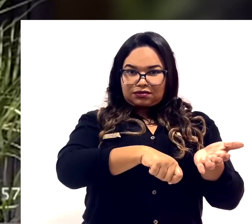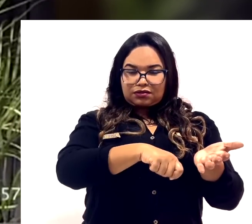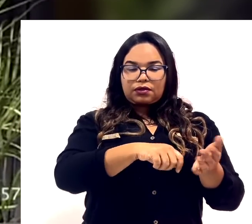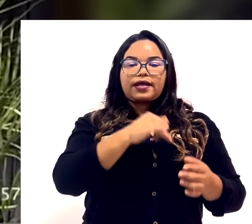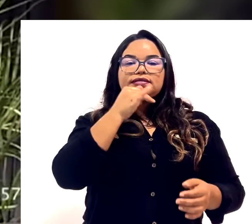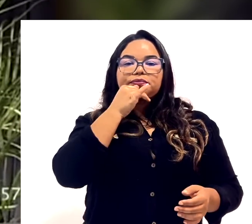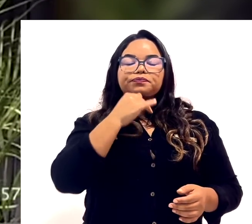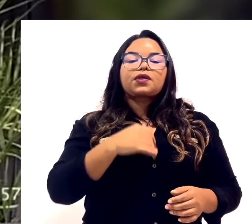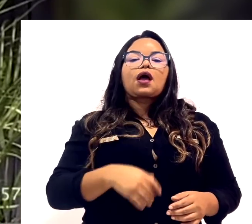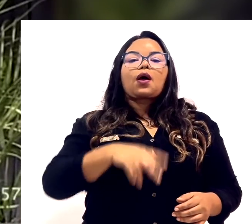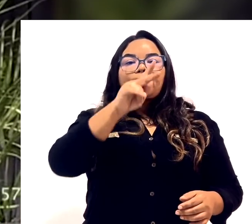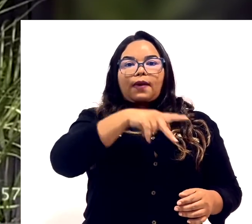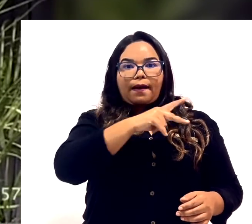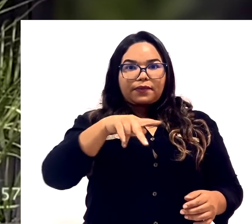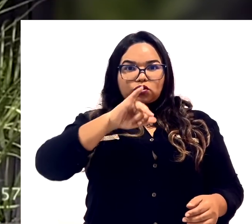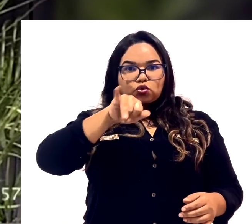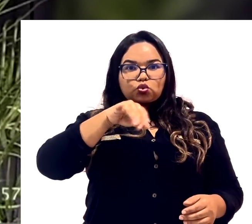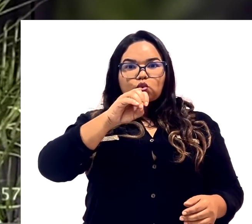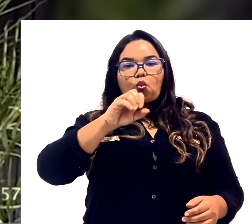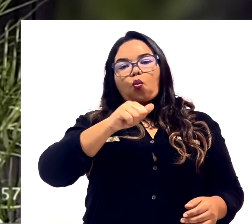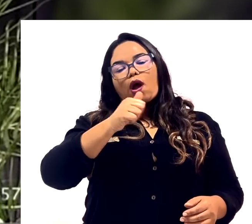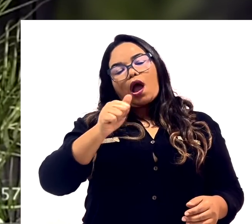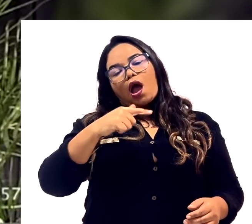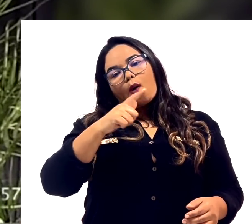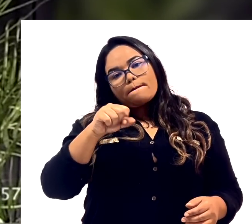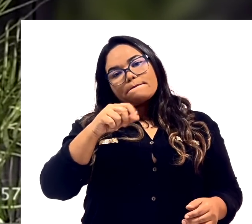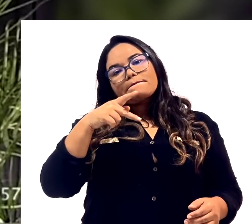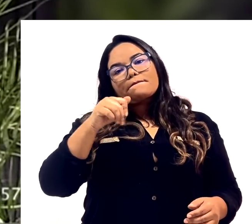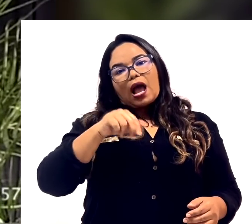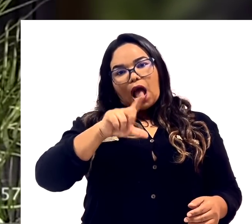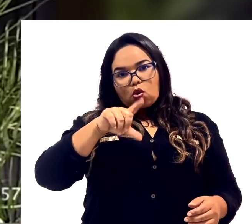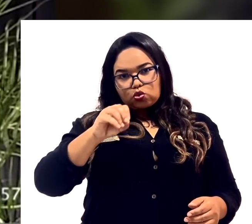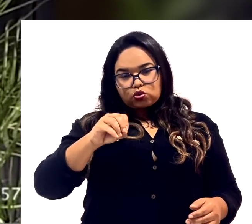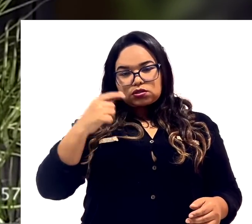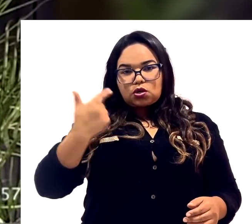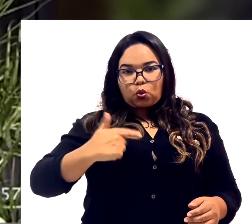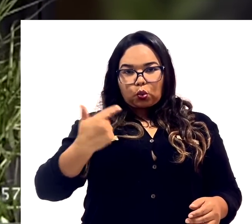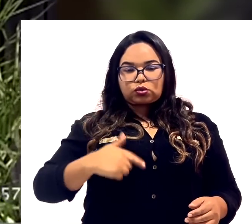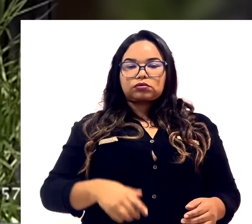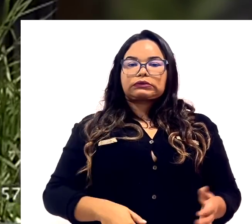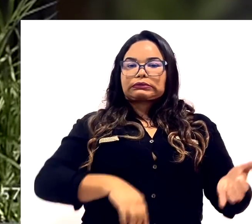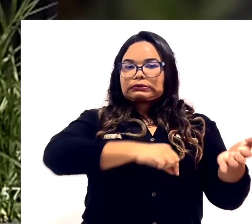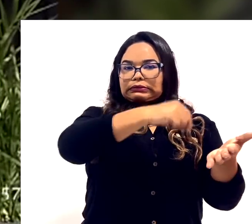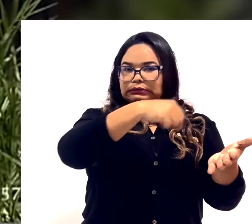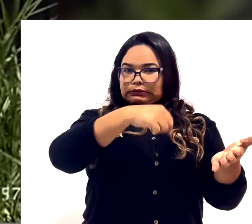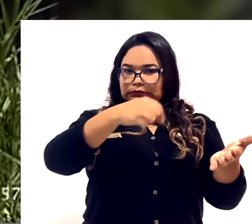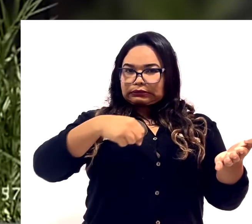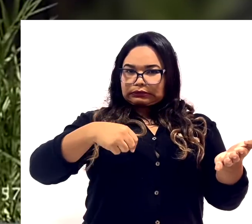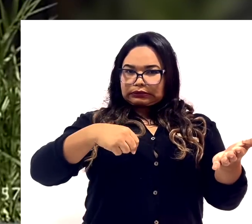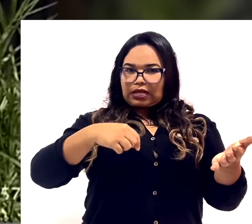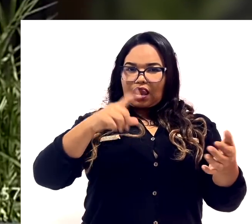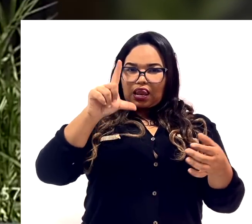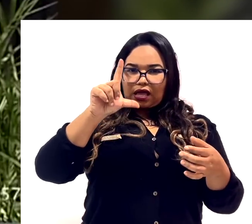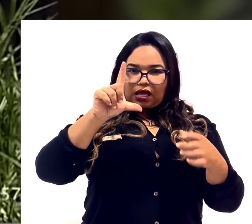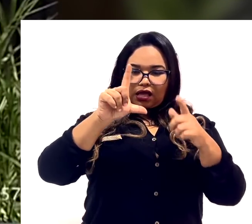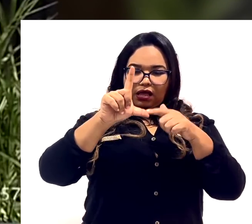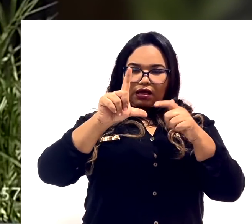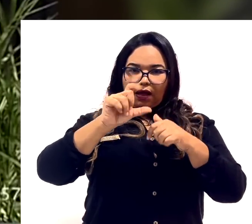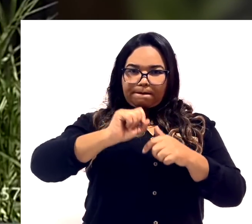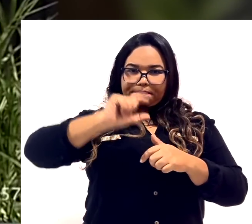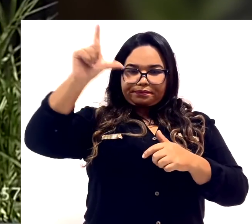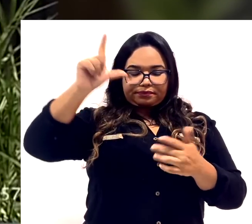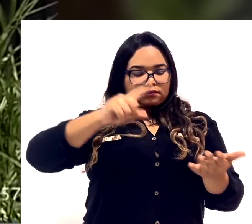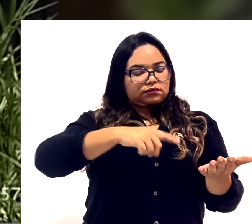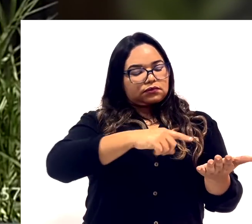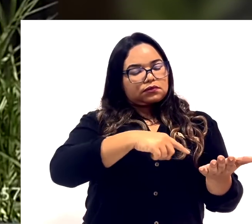Paulo II, por exemplo, fazia isso, dado por nós em letras maiúsculas, em